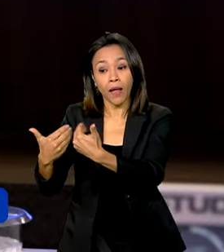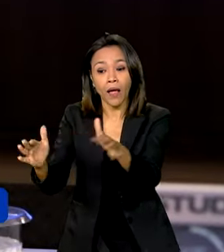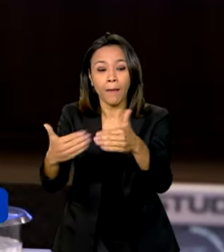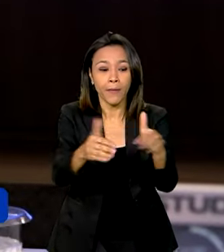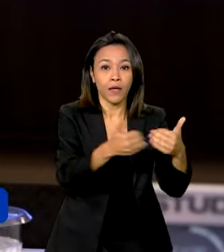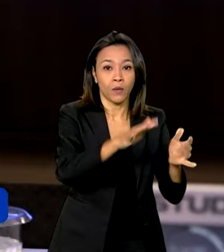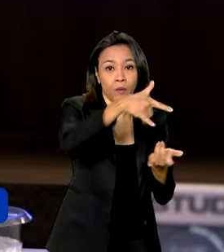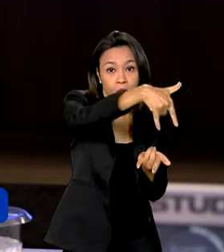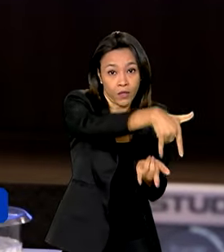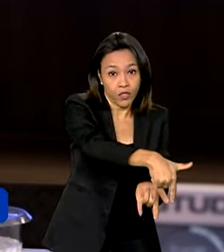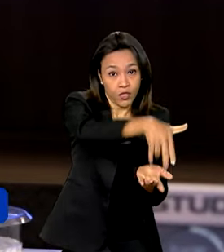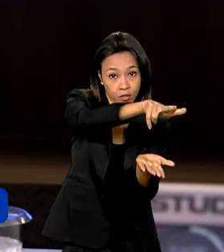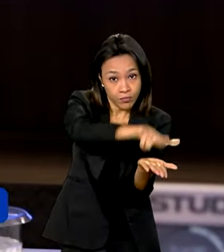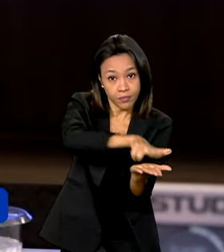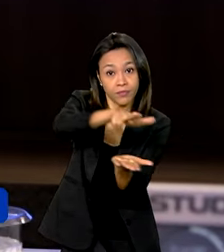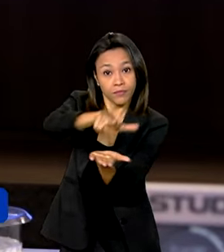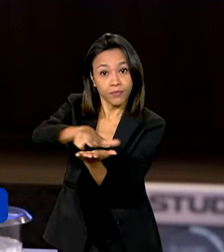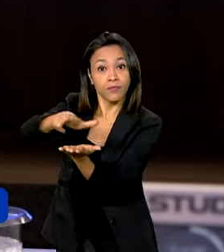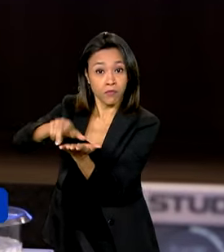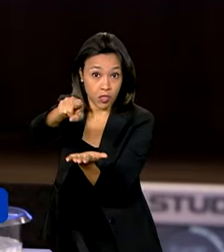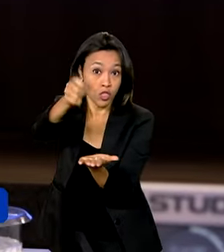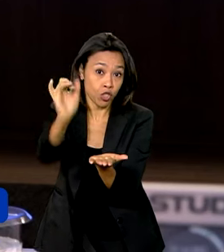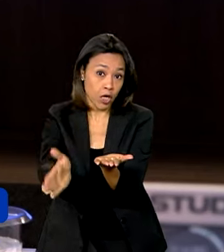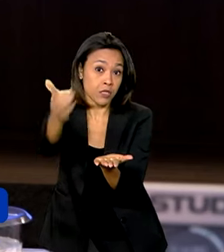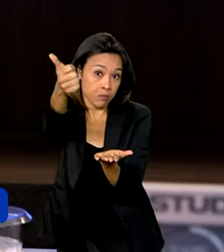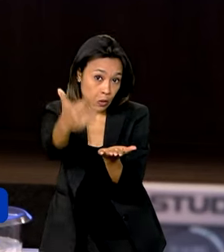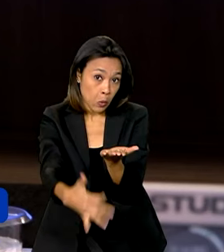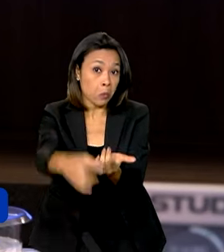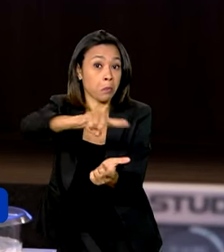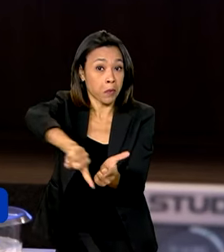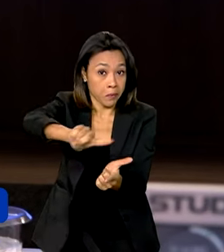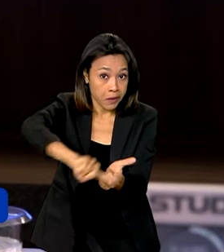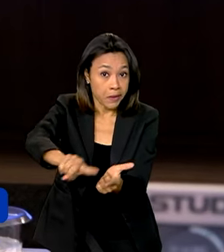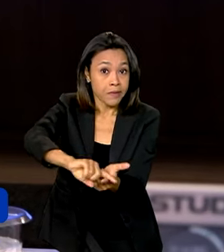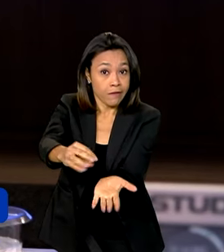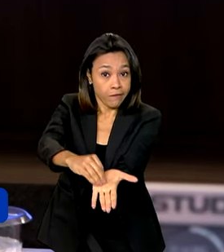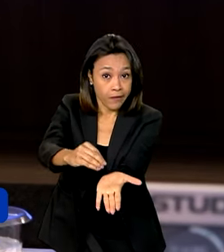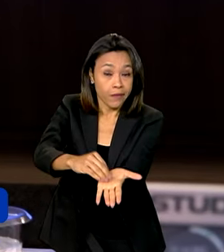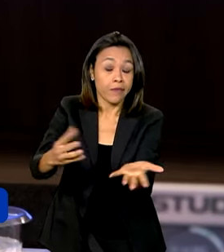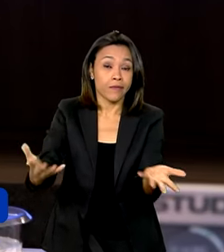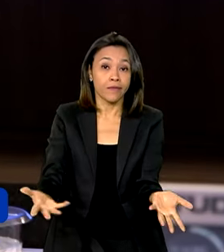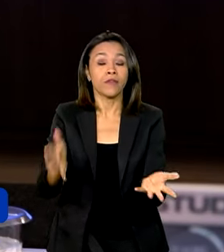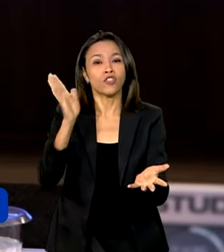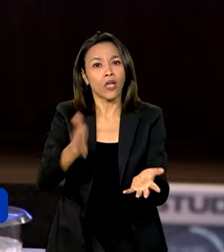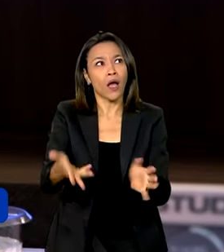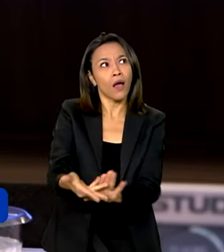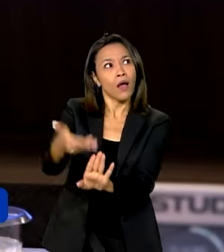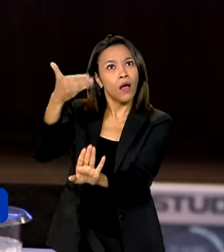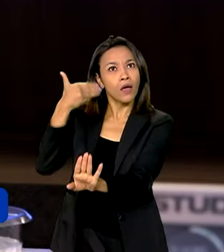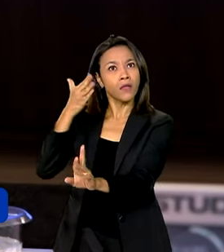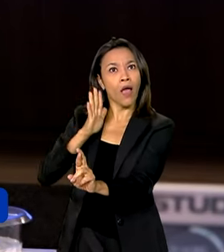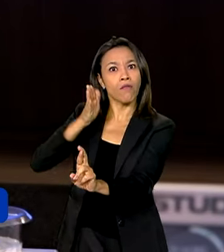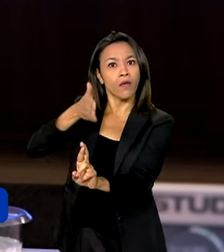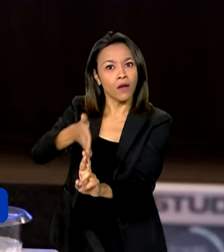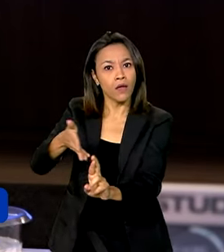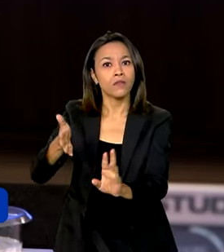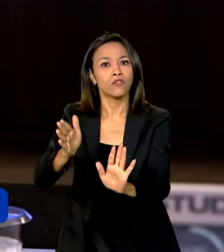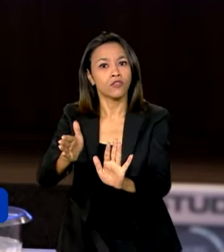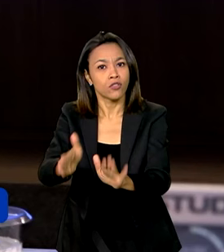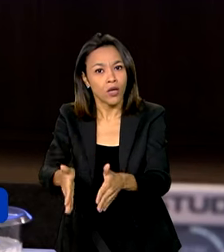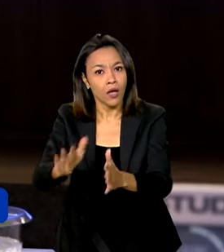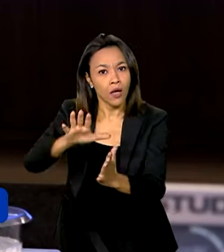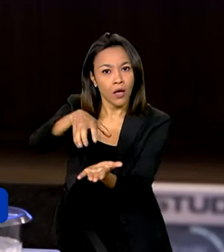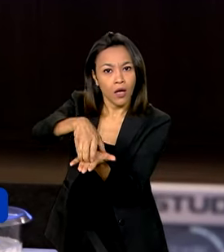Você já colocou muito bem o problema né é uma rede que foi referência mas